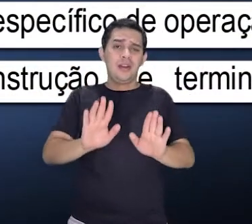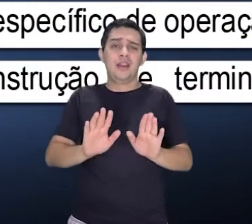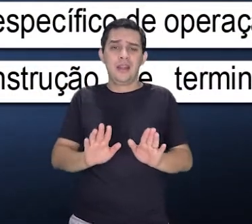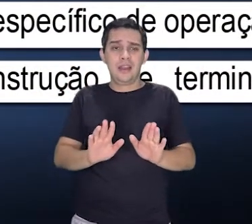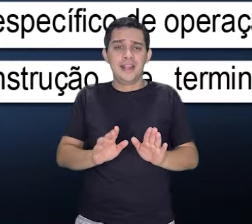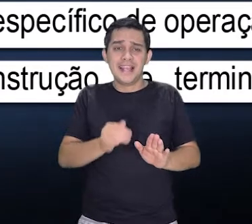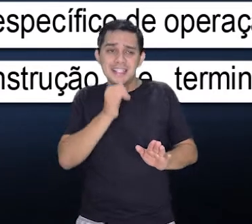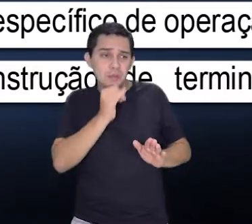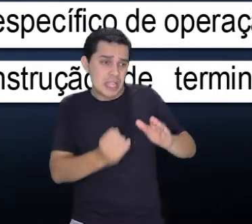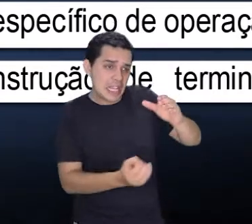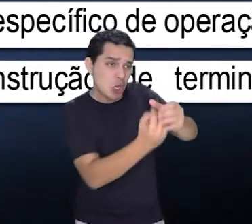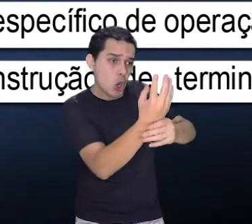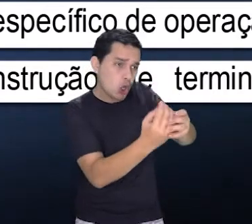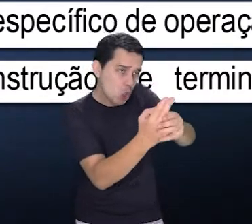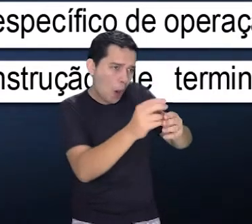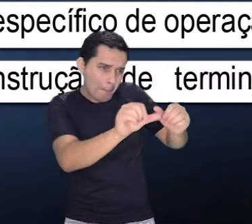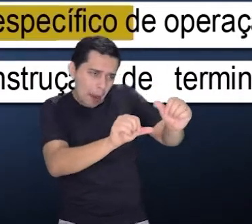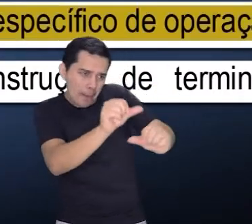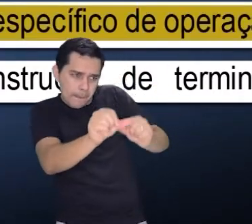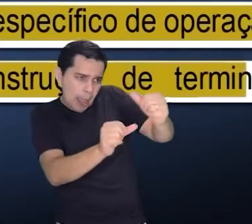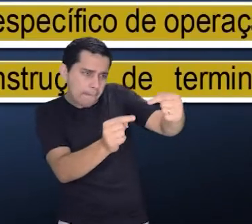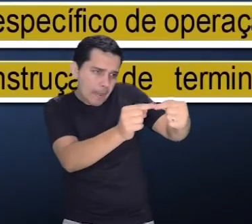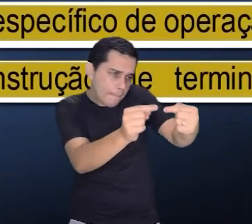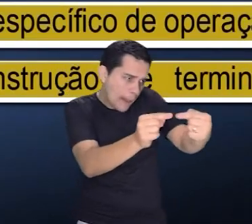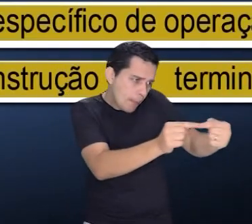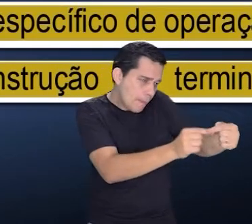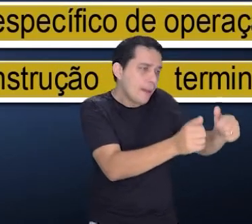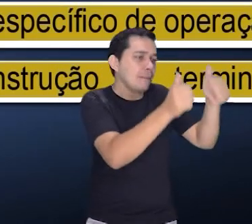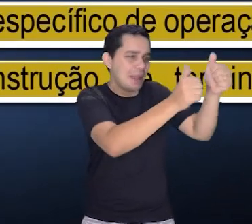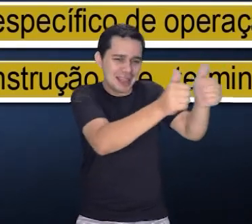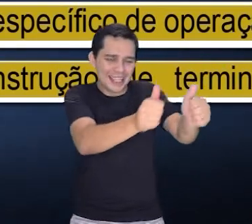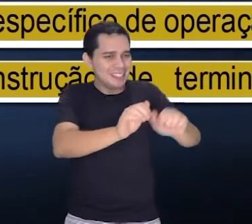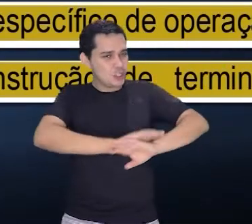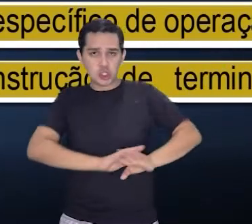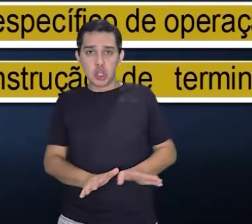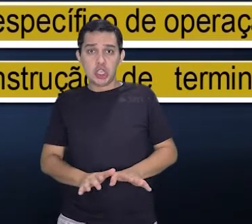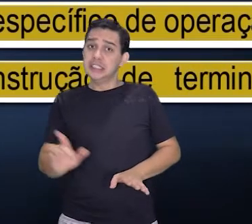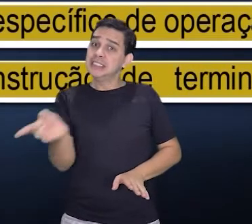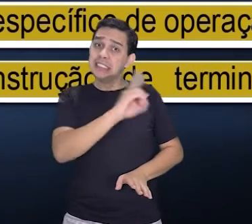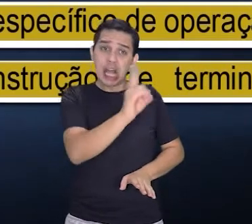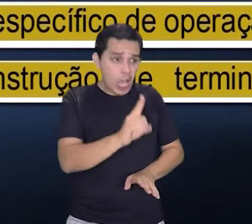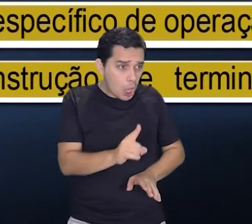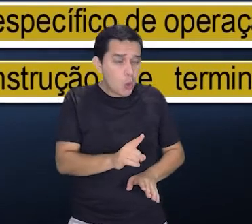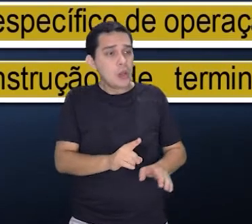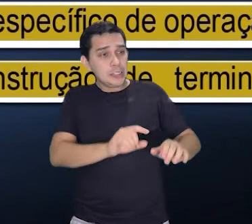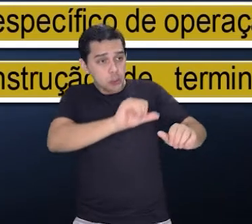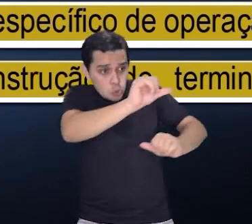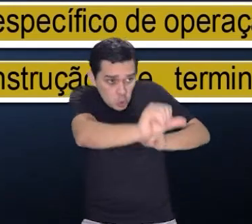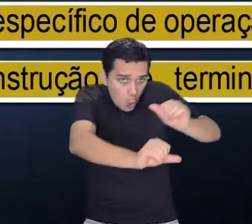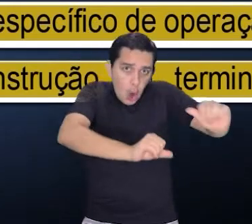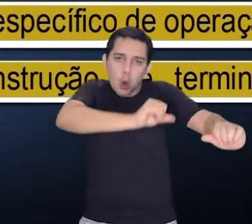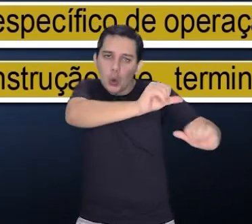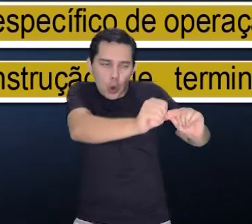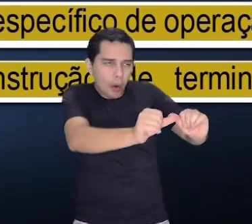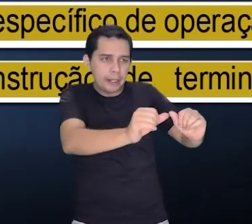depois só fazer, ela tem que ser responsável também pela manutenção, né? A gente percebeu que algumas estações, que até consideradas estações